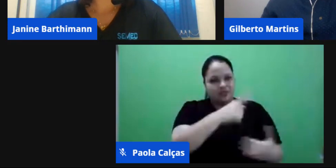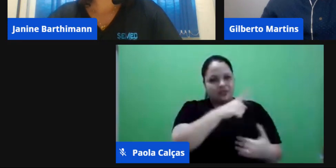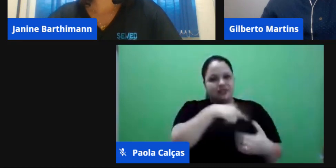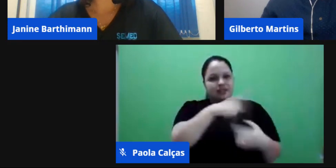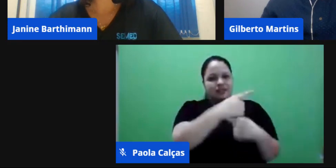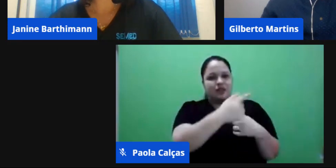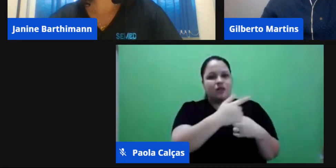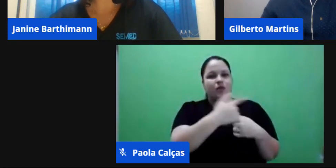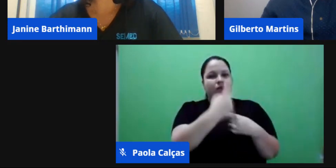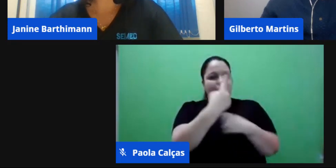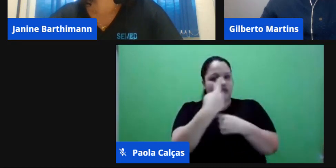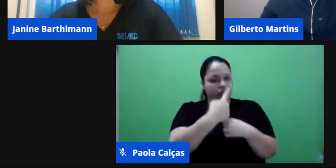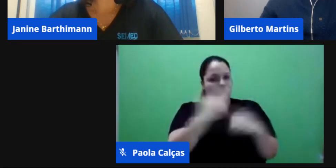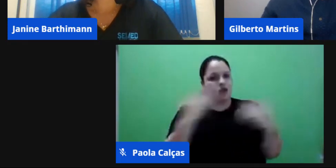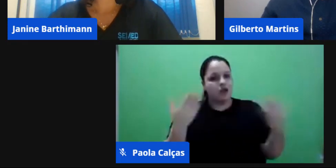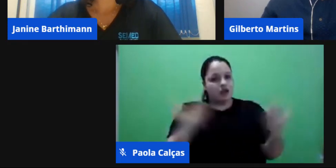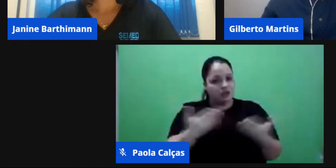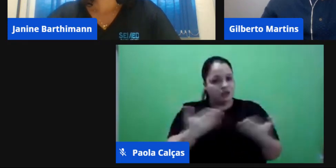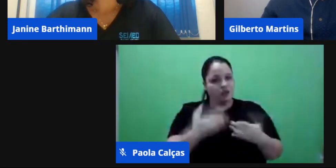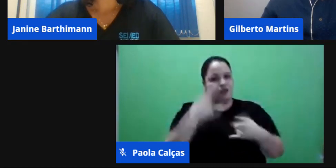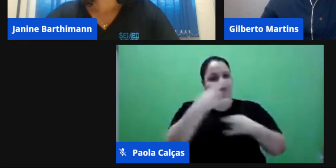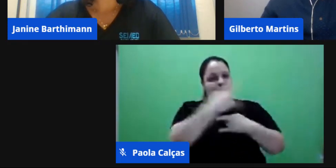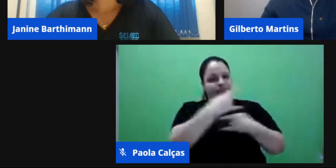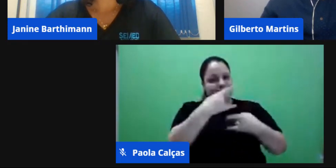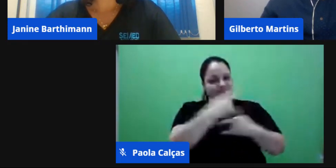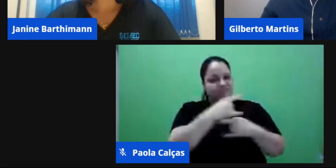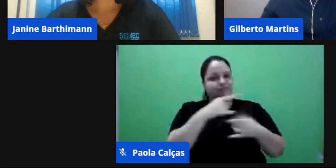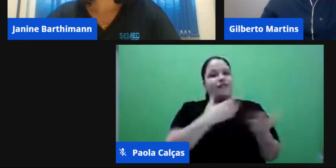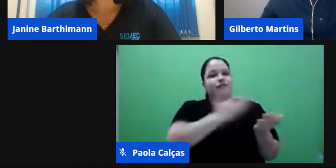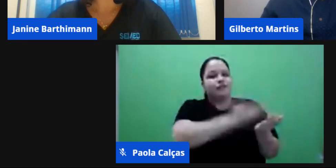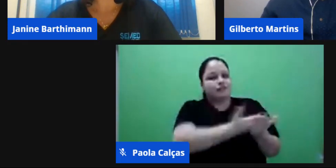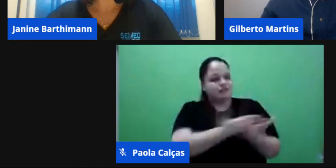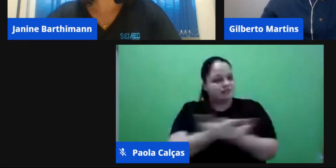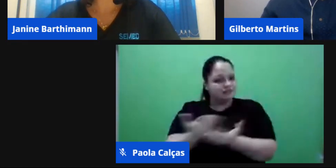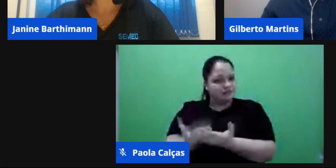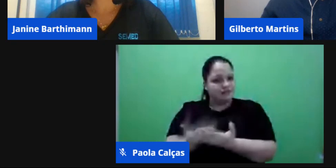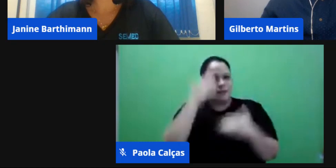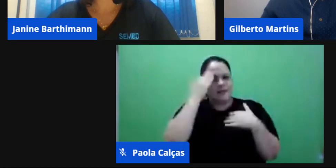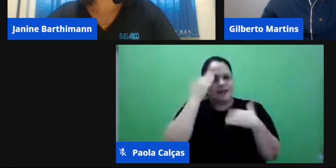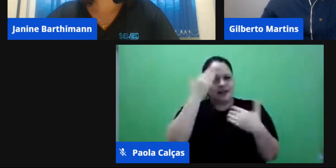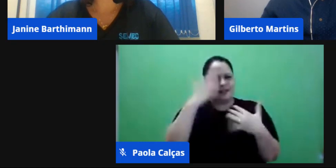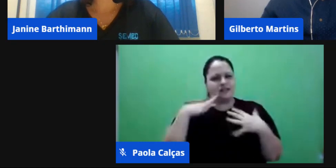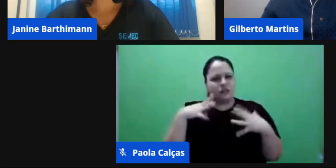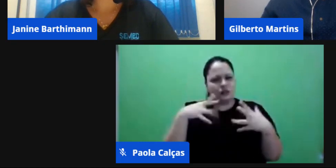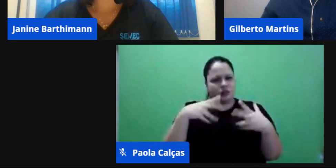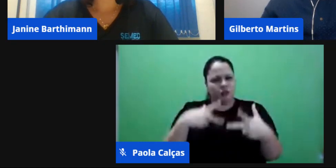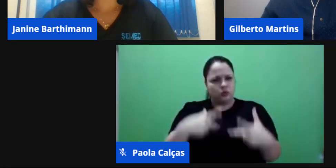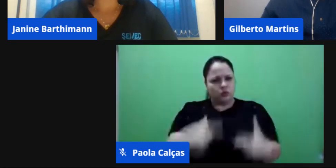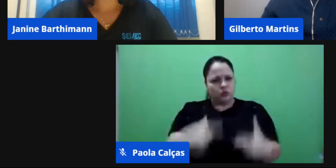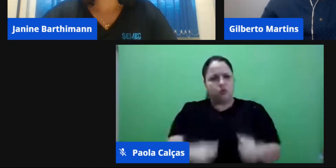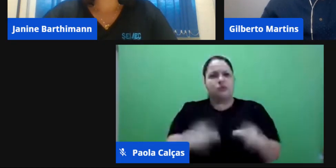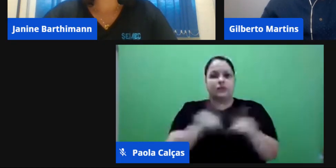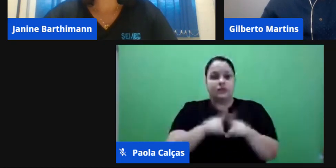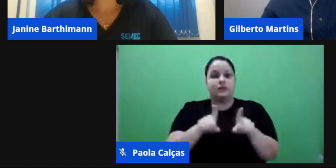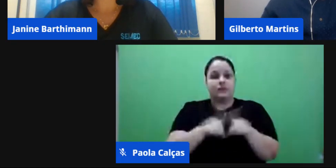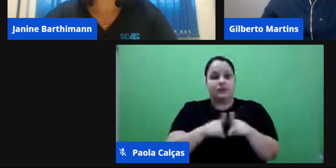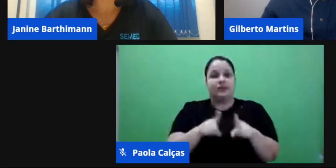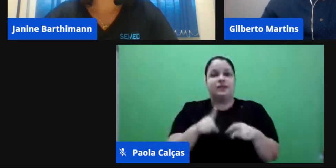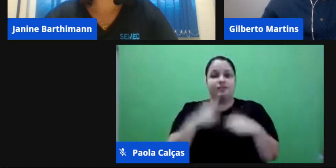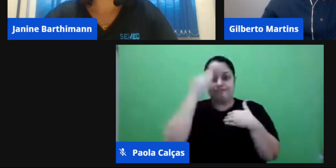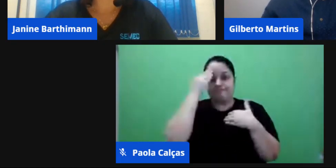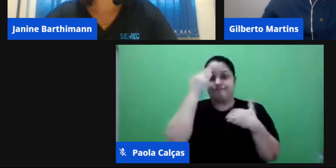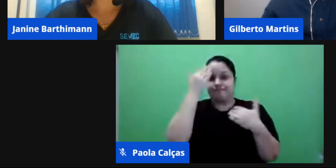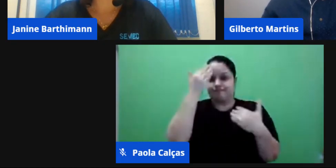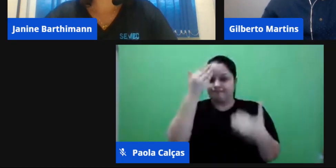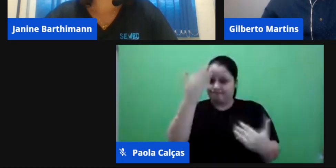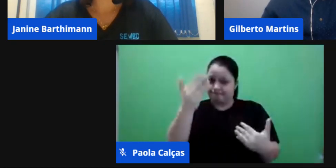acompanhando nessa live, nessa formação. Muito obrigado a todos pela presença e pela recepção aí mais uma vez. Vai ser um prazer